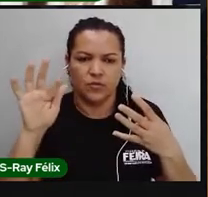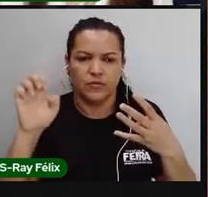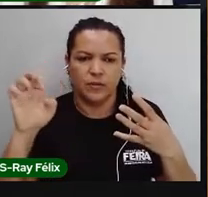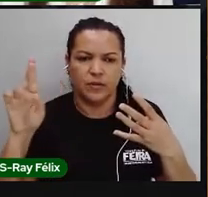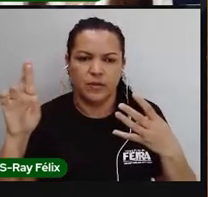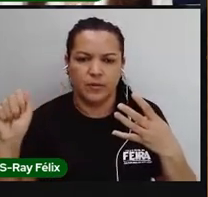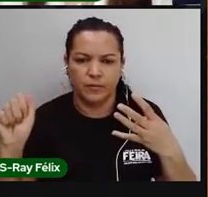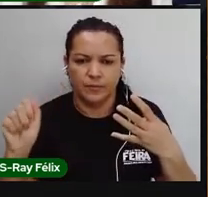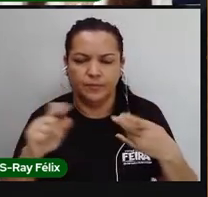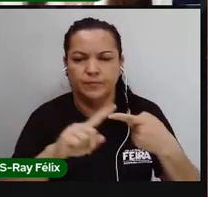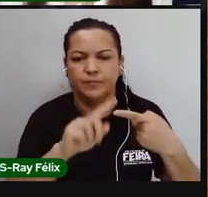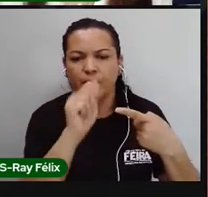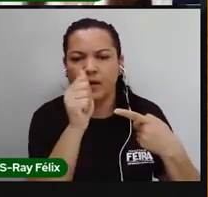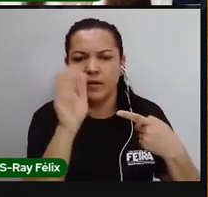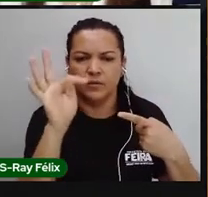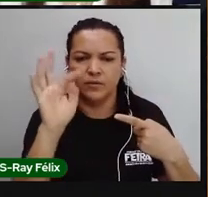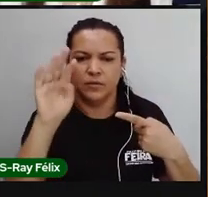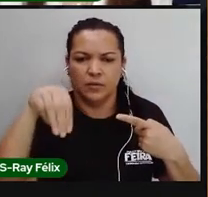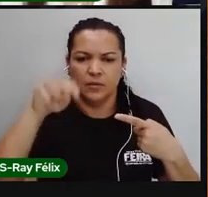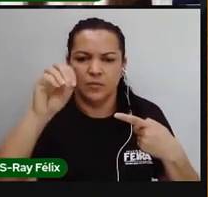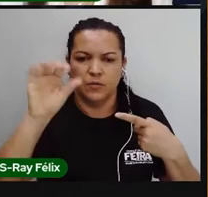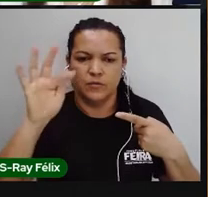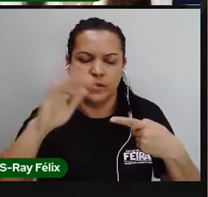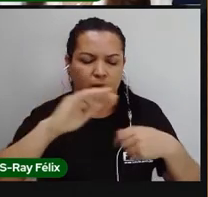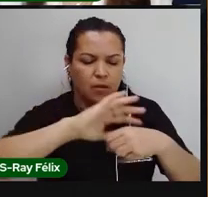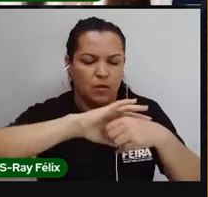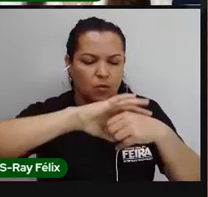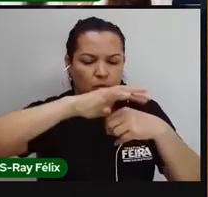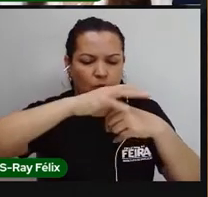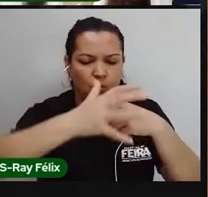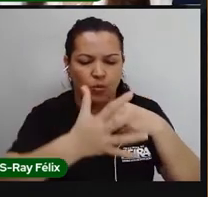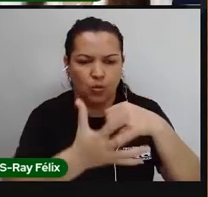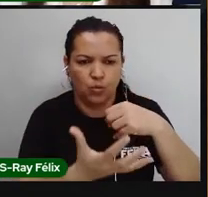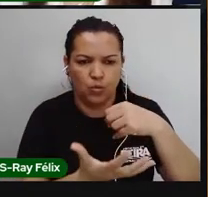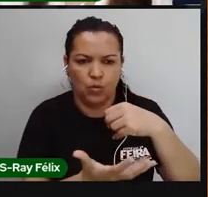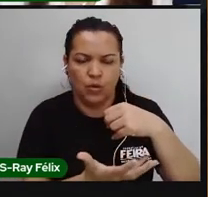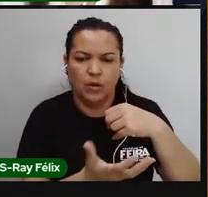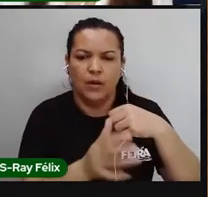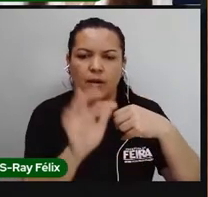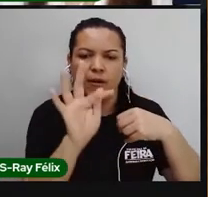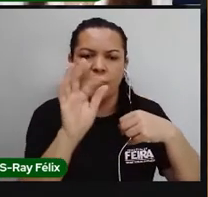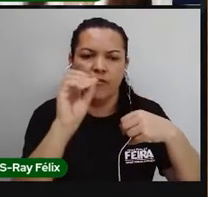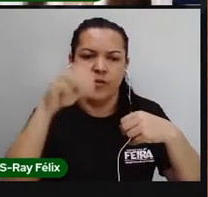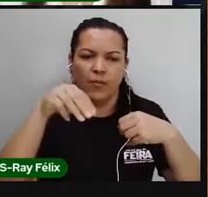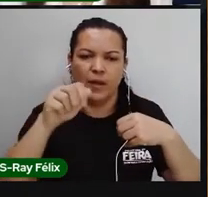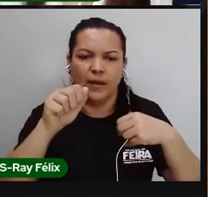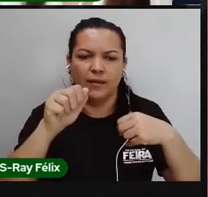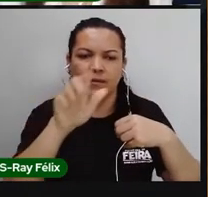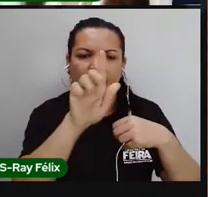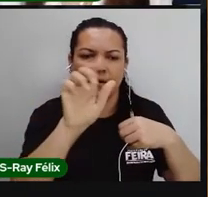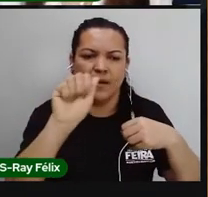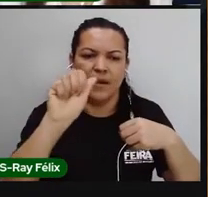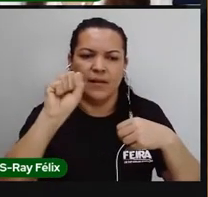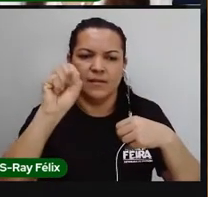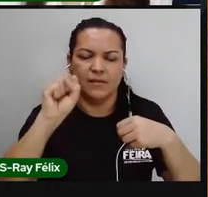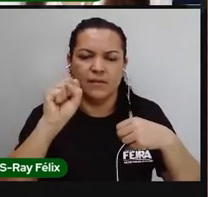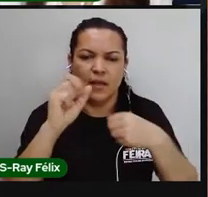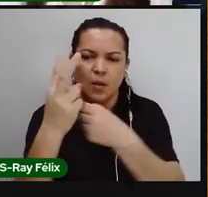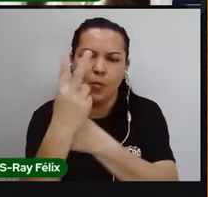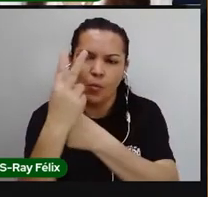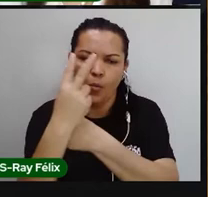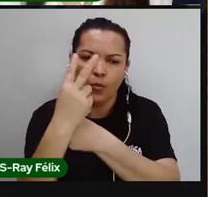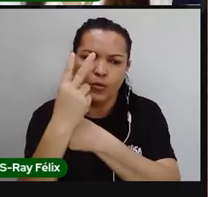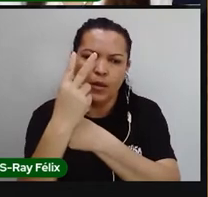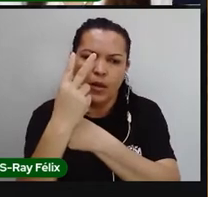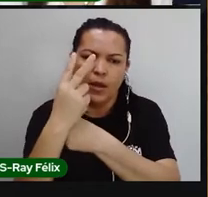A atmosfera é a camada externa que fica ao redor da Terra. É formada por gases que protegem o planeta do espaço exterior,